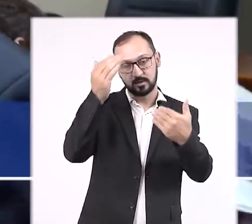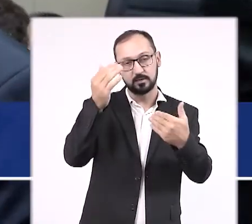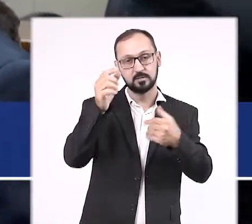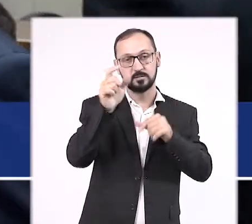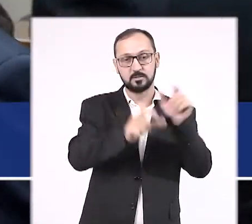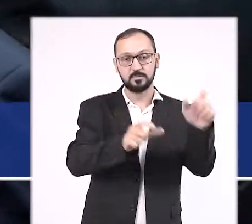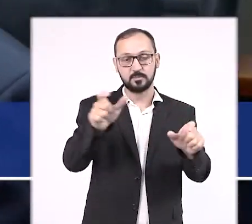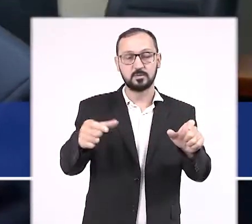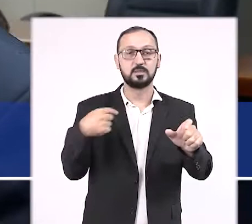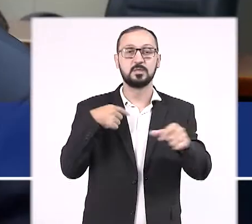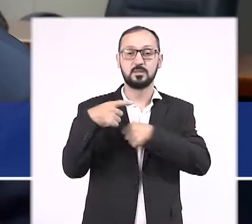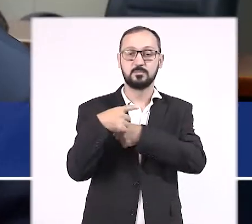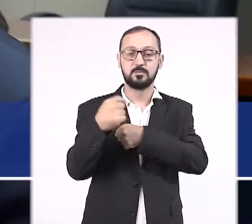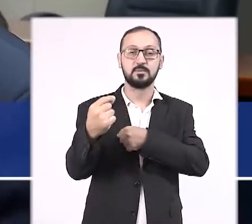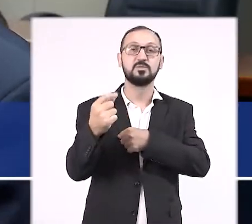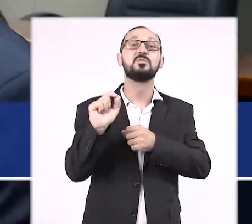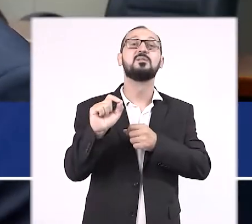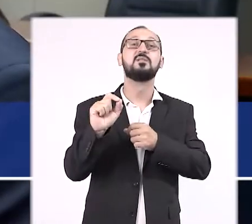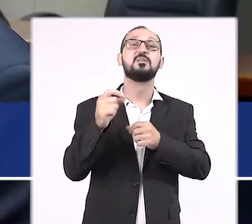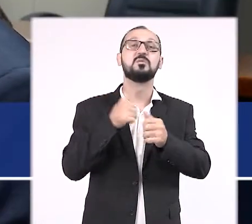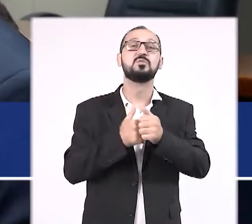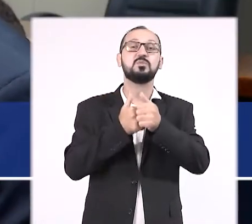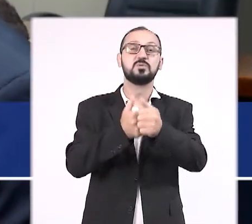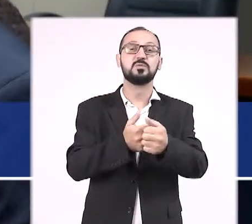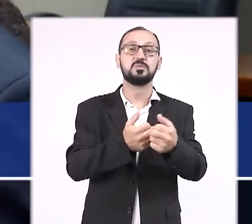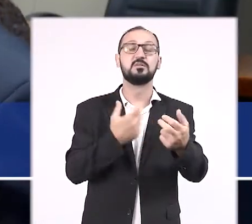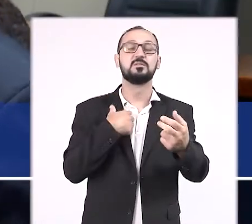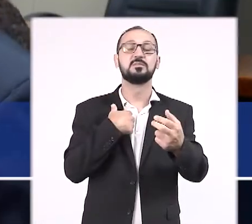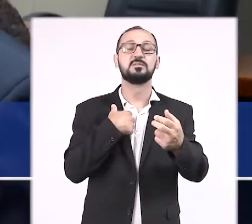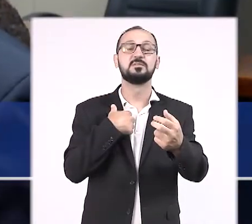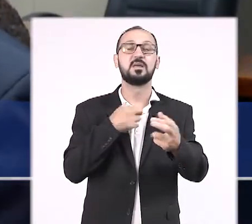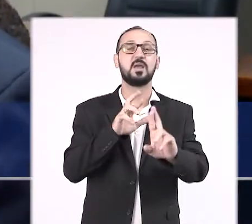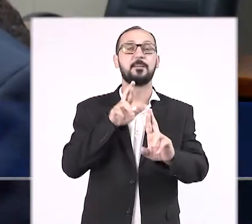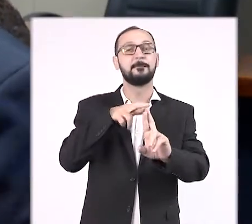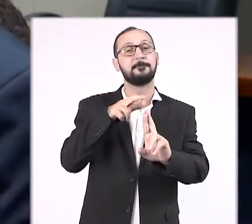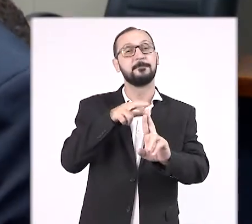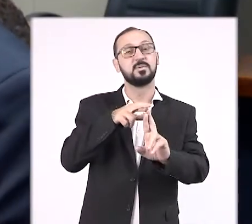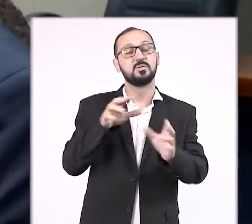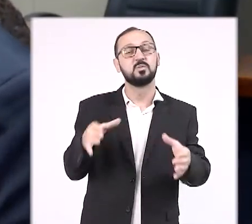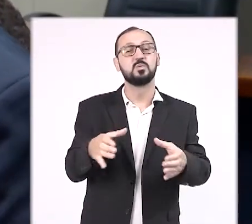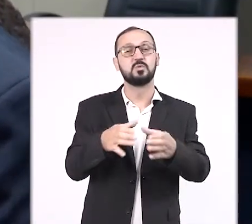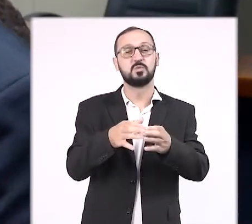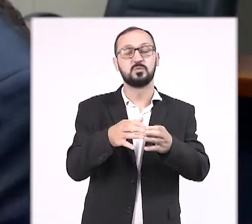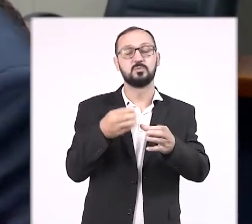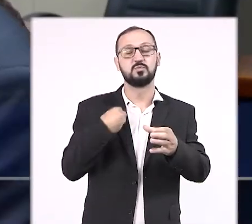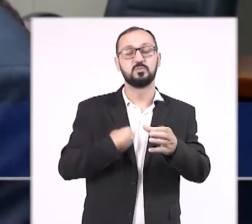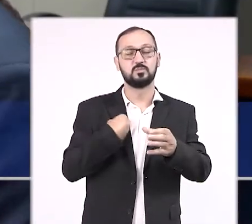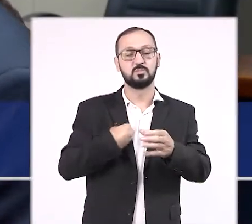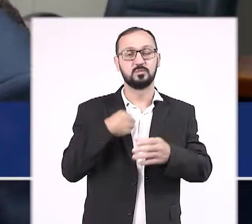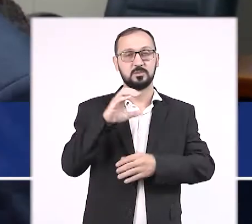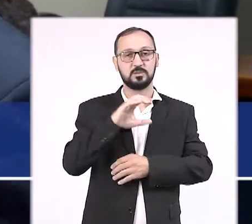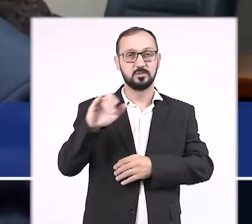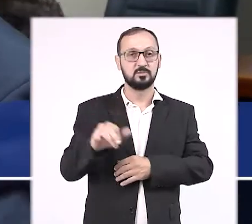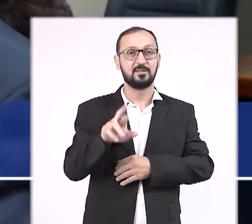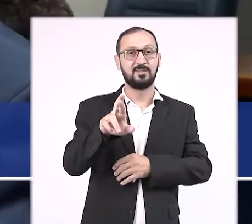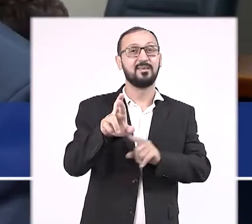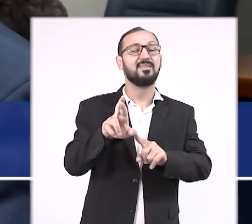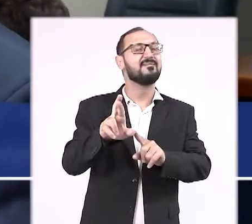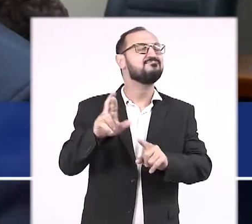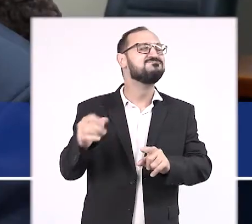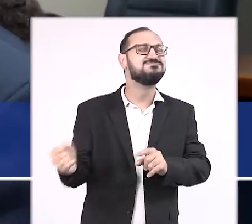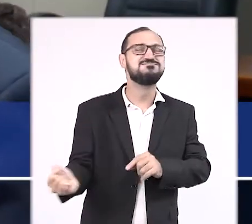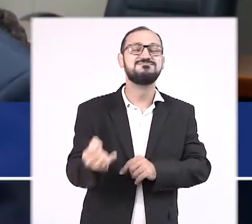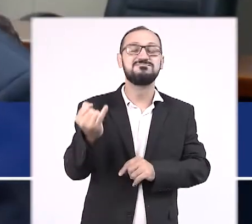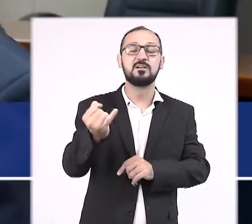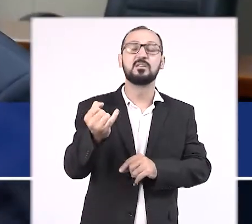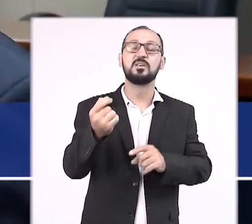a aquiescência dos nossos pares que me designaram essa missão de representar a bancada do partido aqui nesta comissão, que é a mais